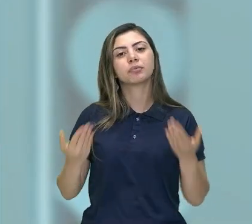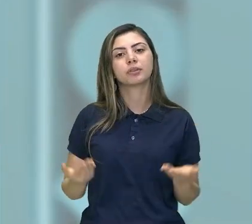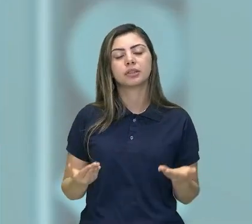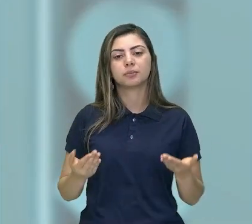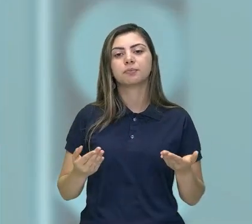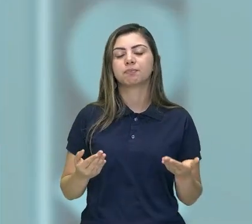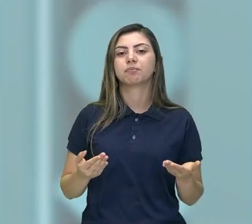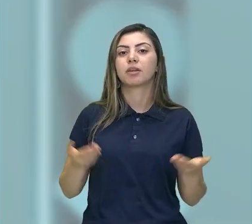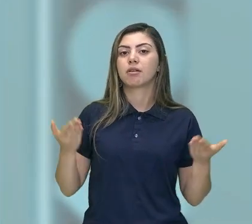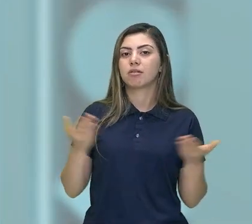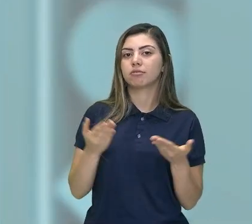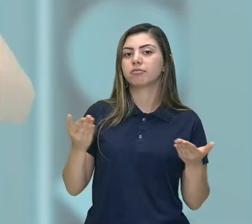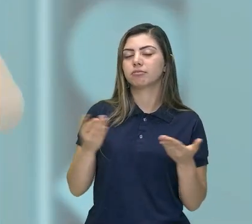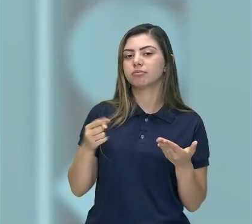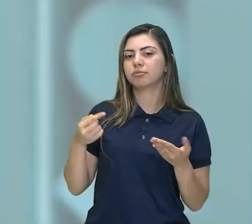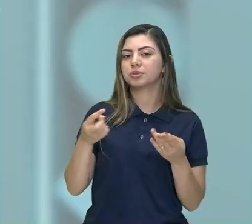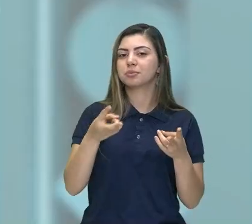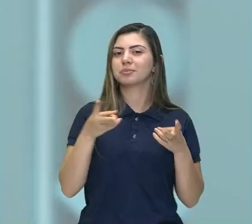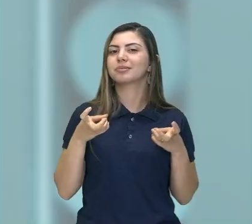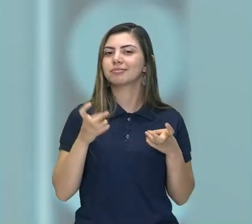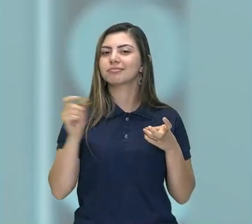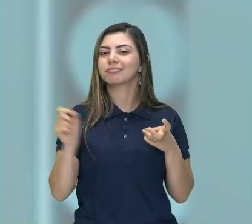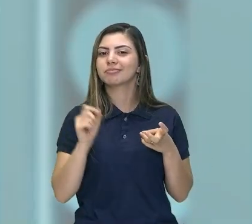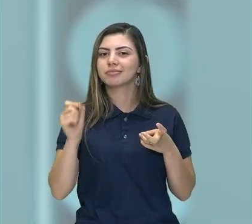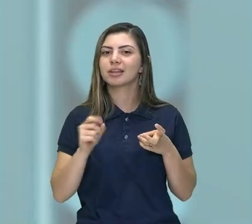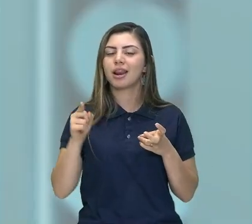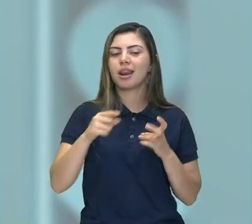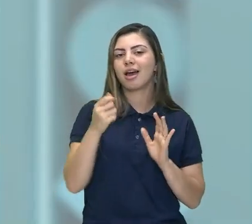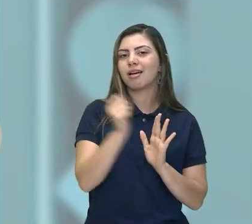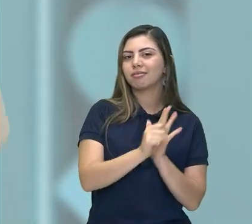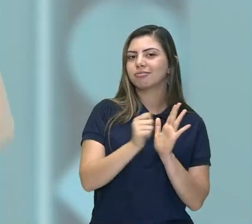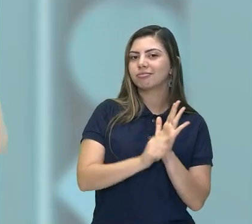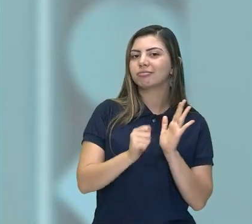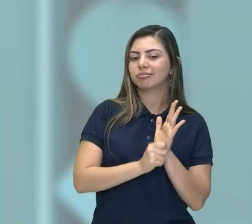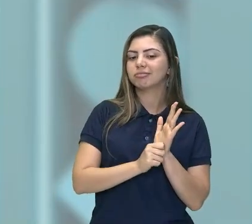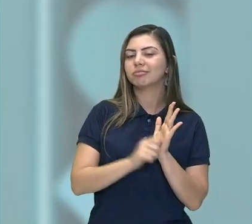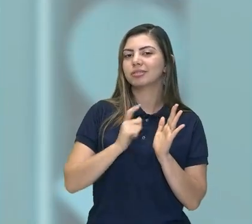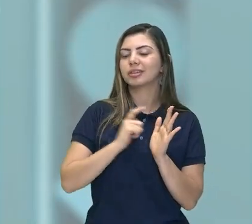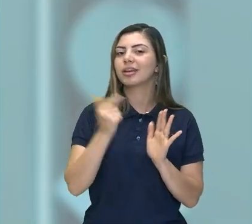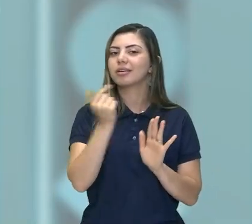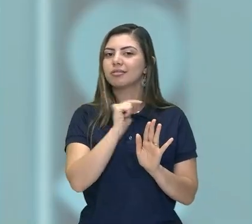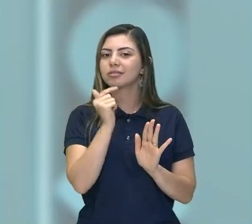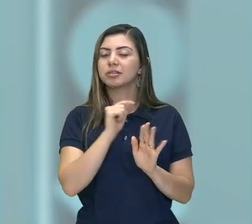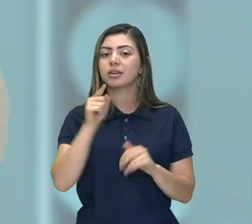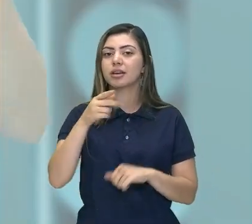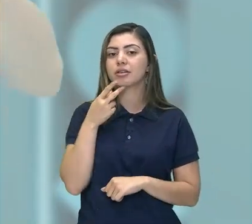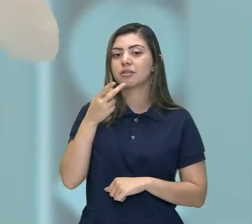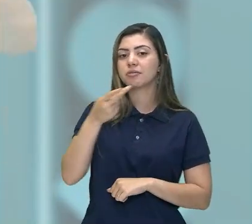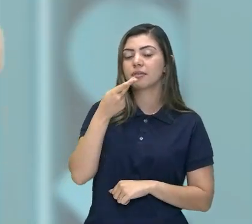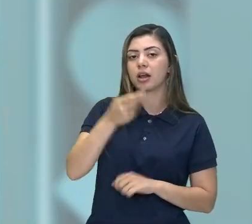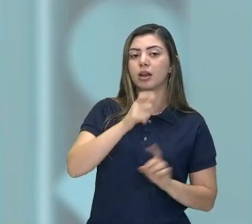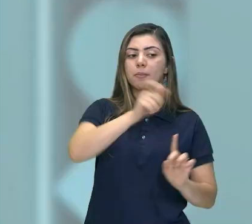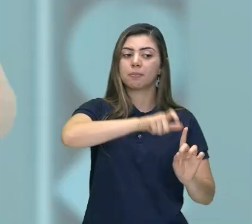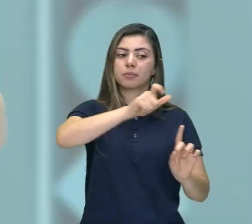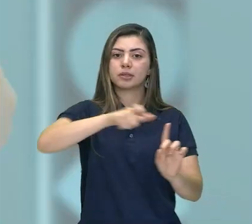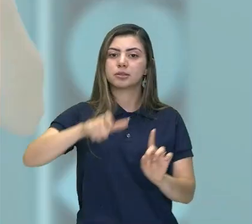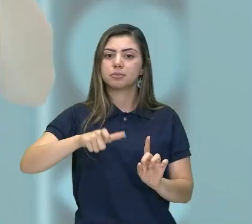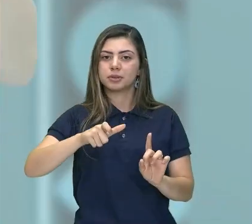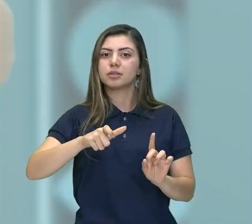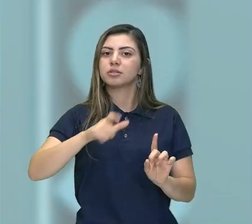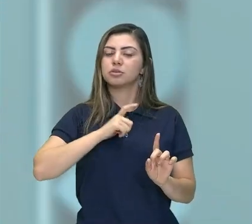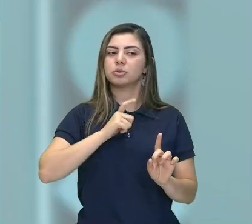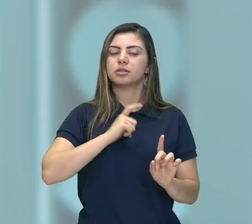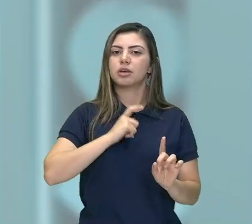Ariano Suassuna, a gente realmente tem essa característica da ironia. Ele afirma que os personagens são uma